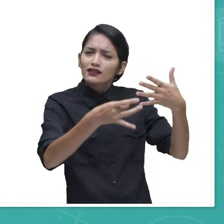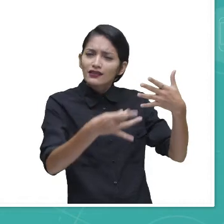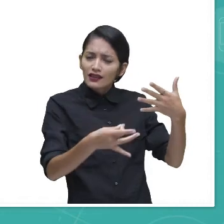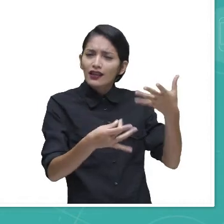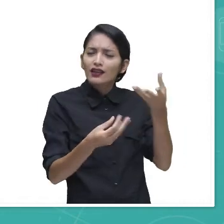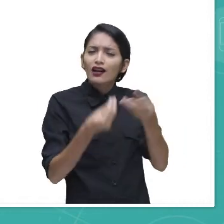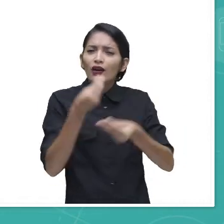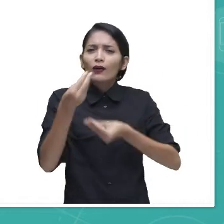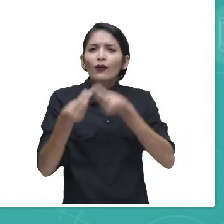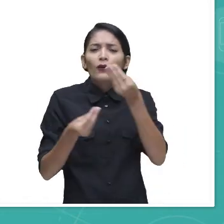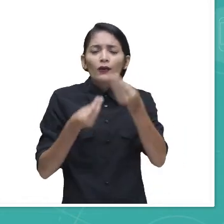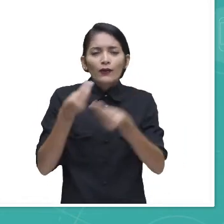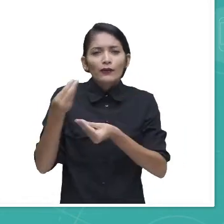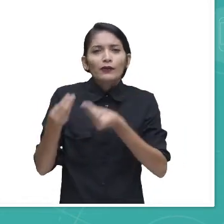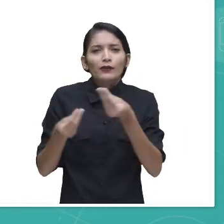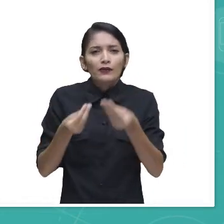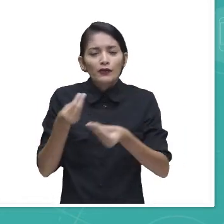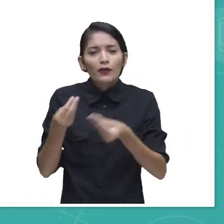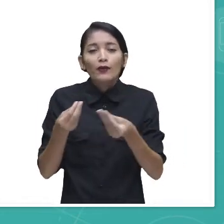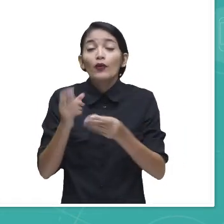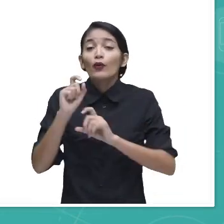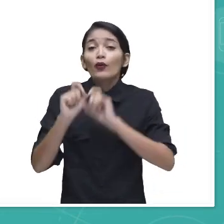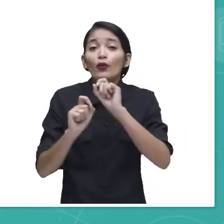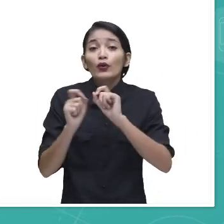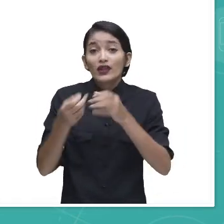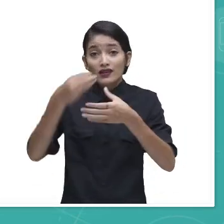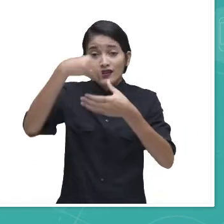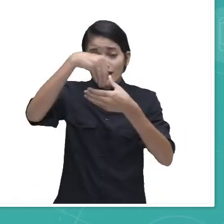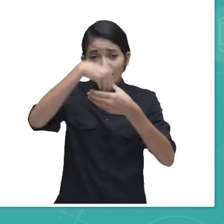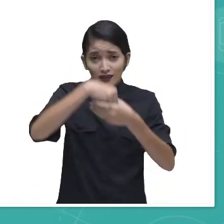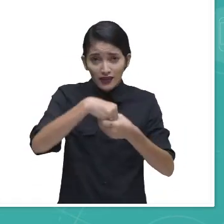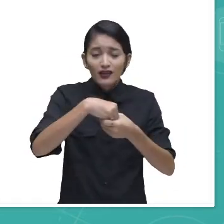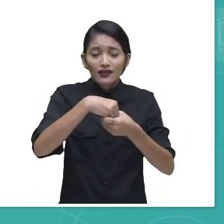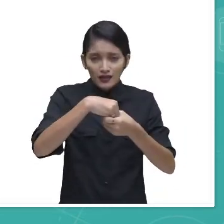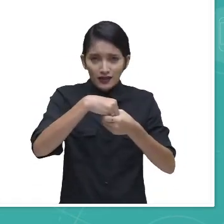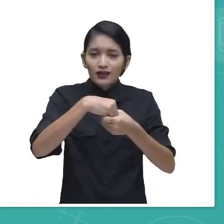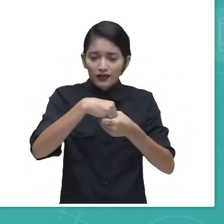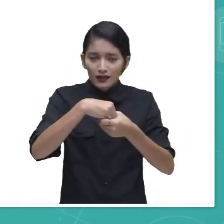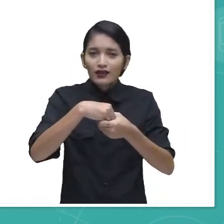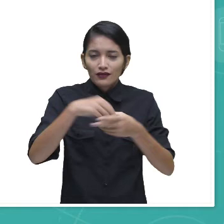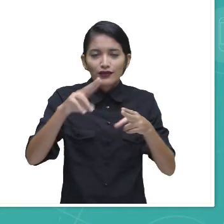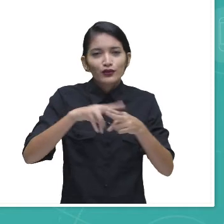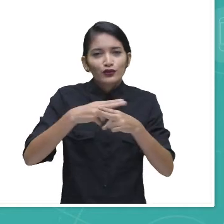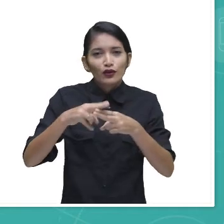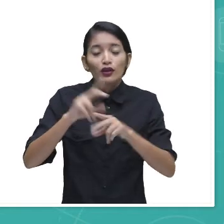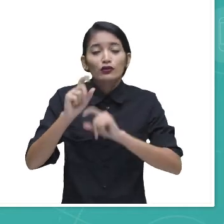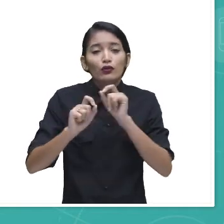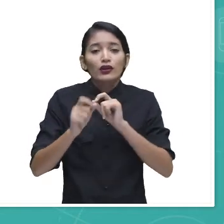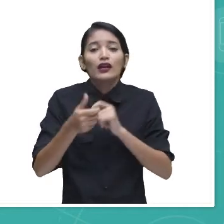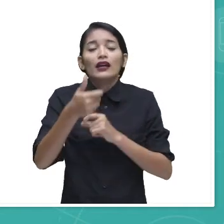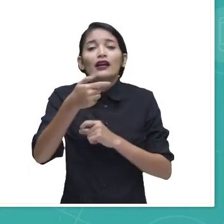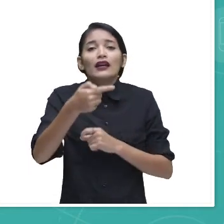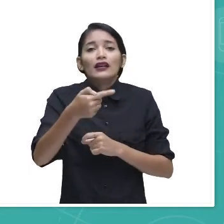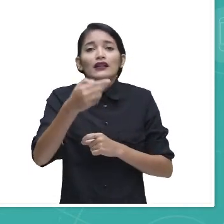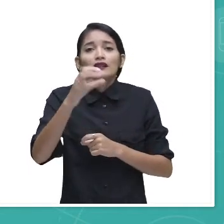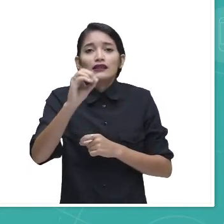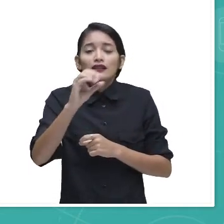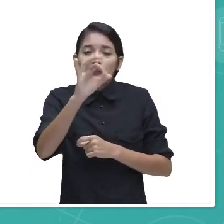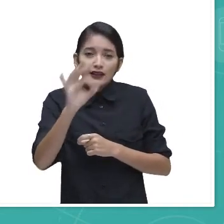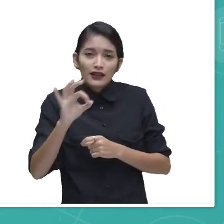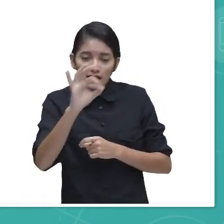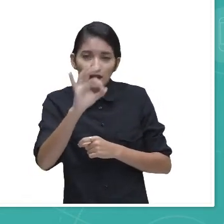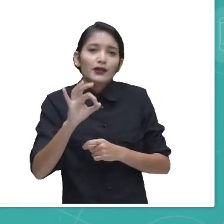Falando do que contém esse chocolate, né? Então, ele é composto 70% de cacau